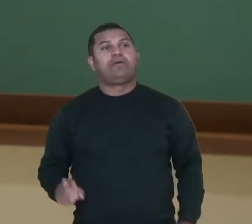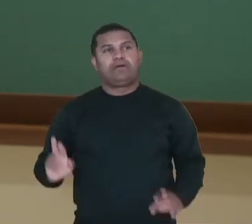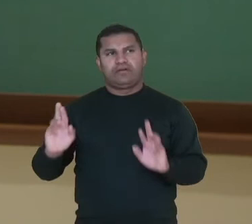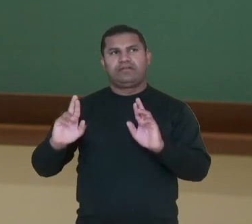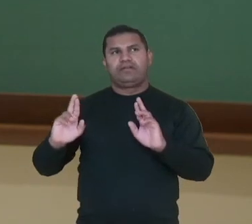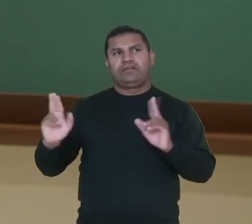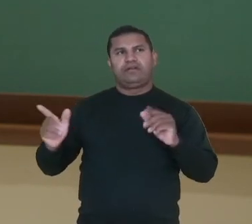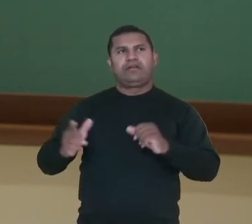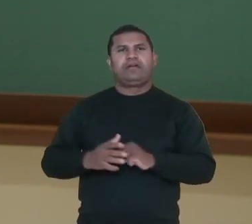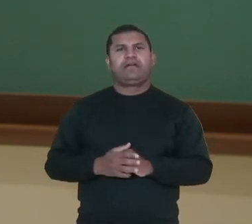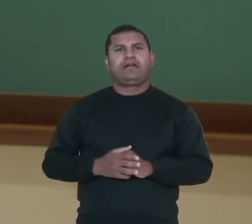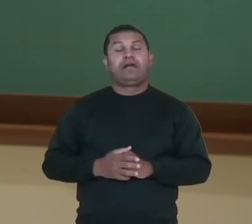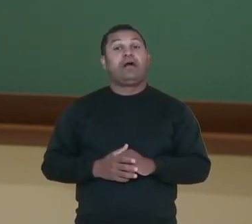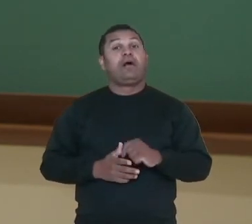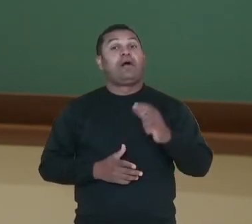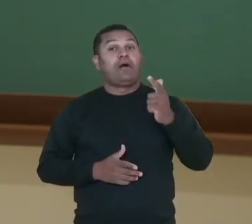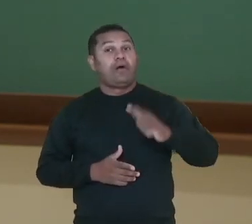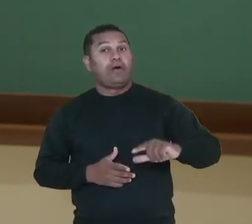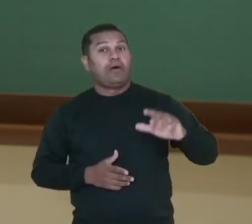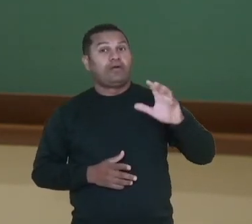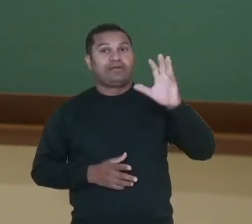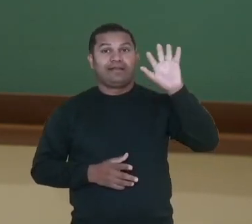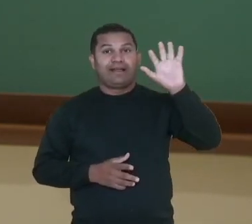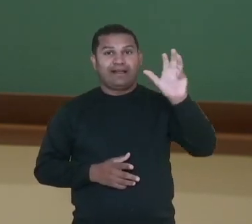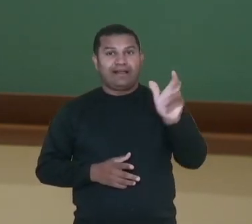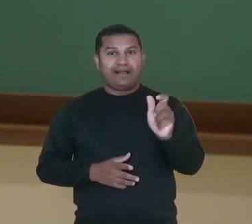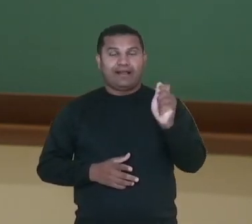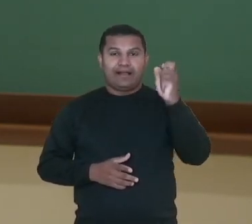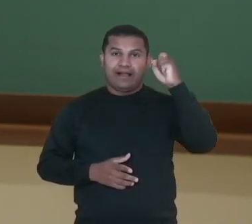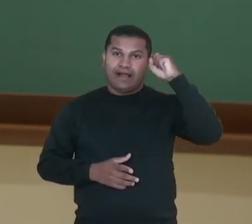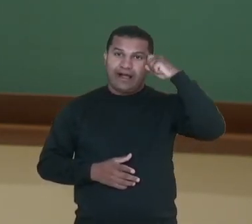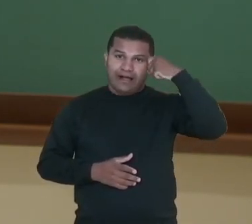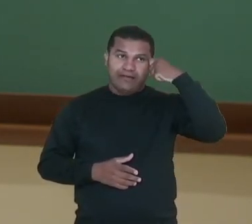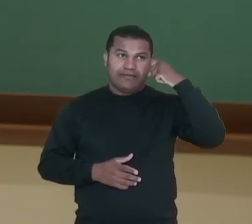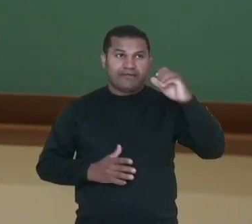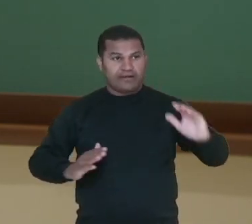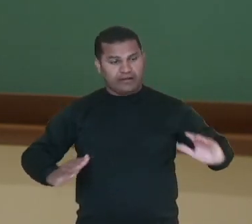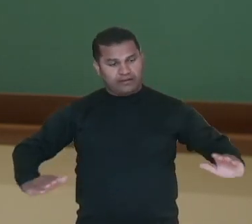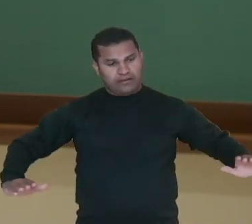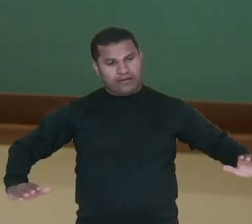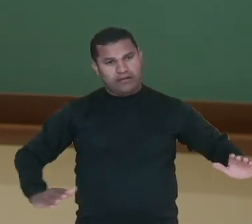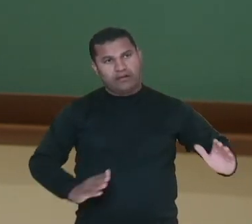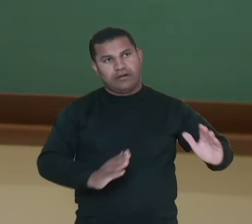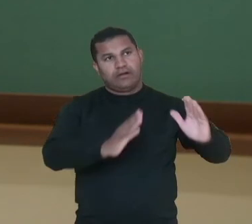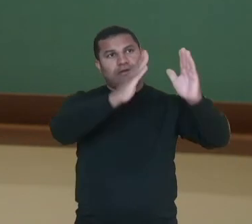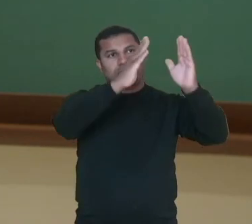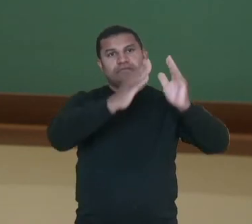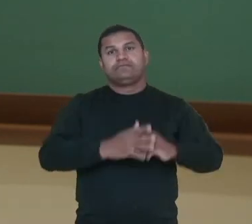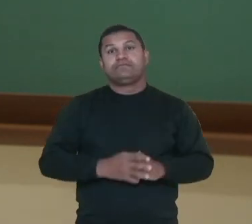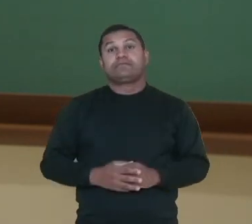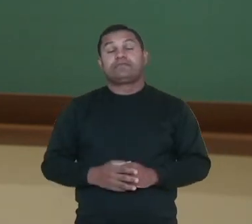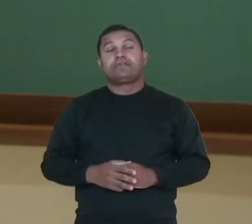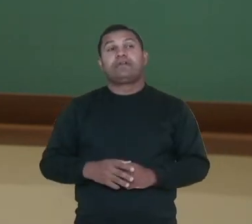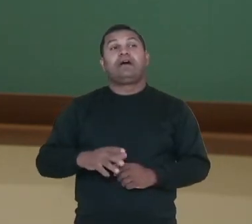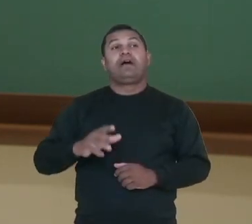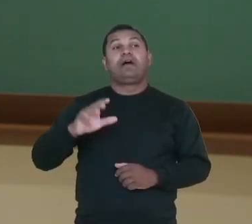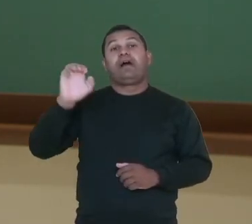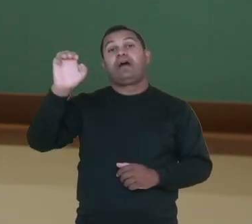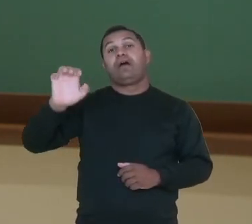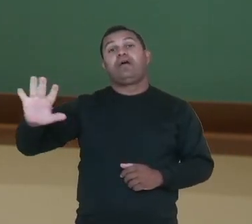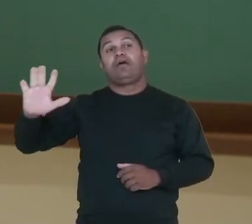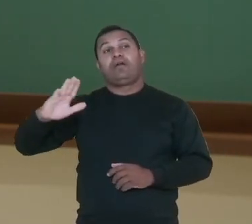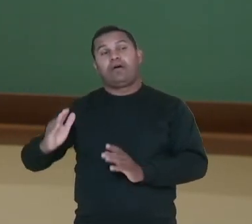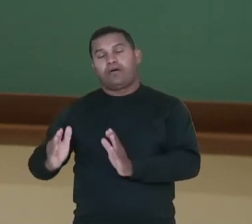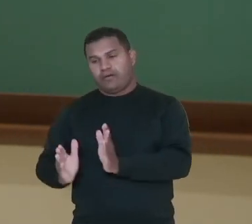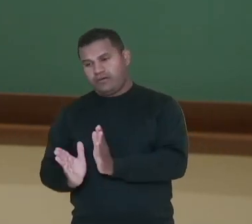da África e da Europa, né, comparada da África muito ainda subdesenvolvida e da Europa já bem mais desenvolvida, ok?